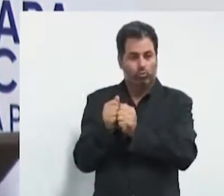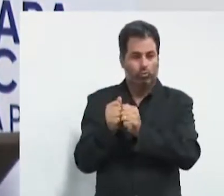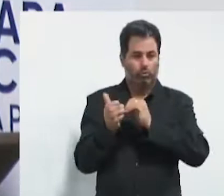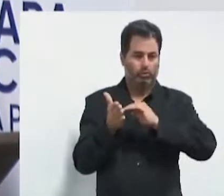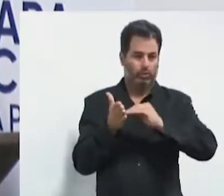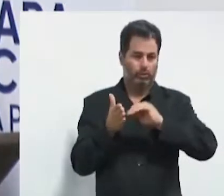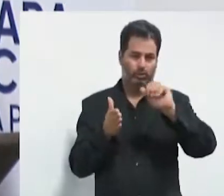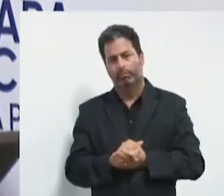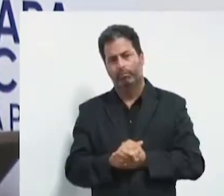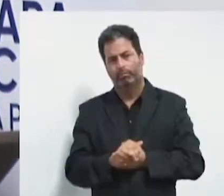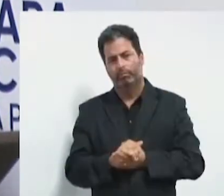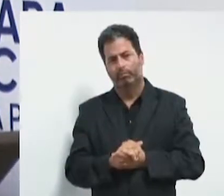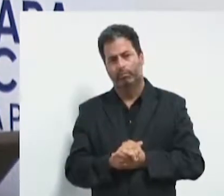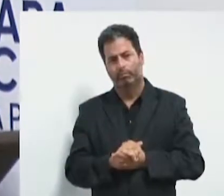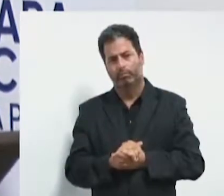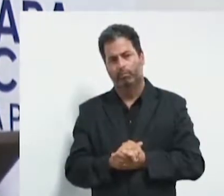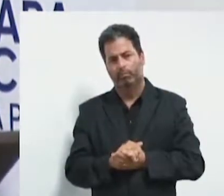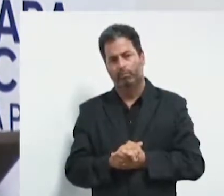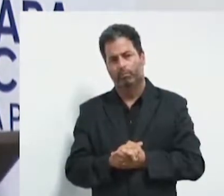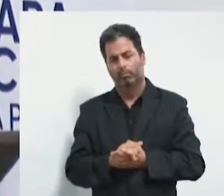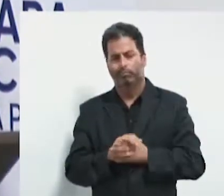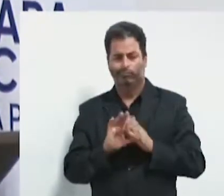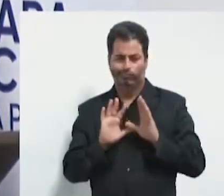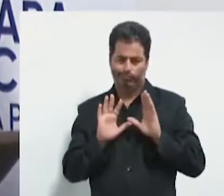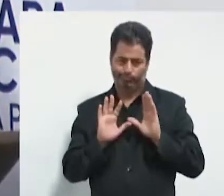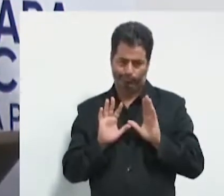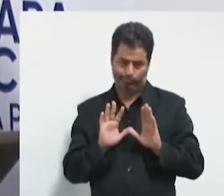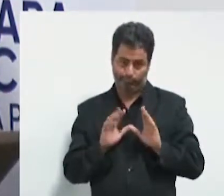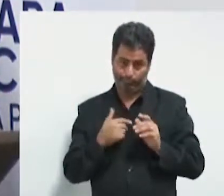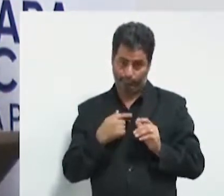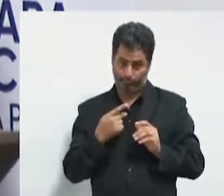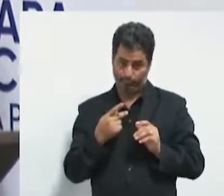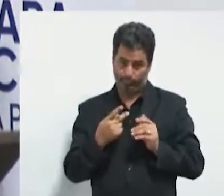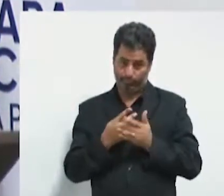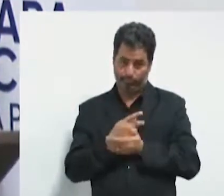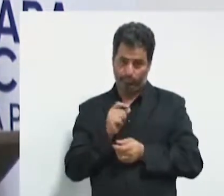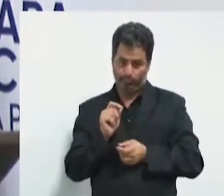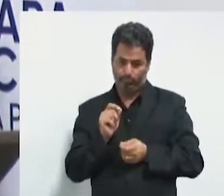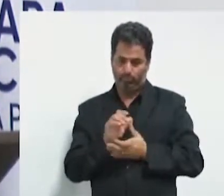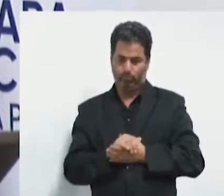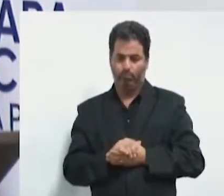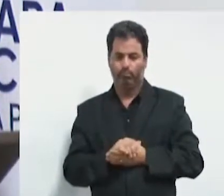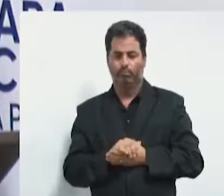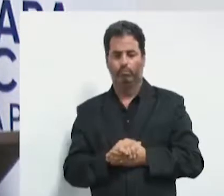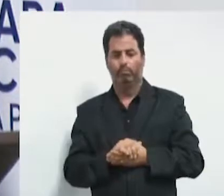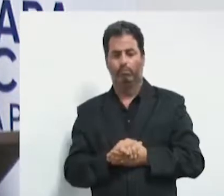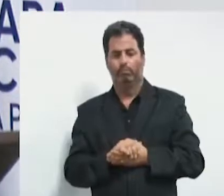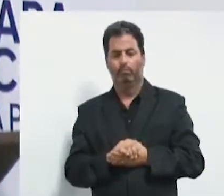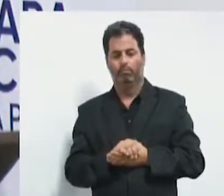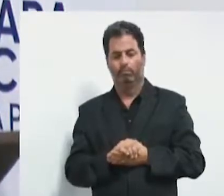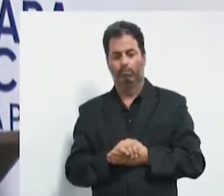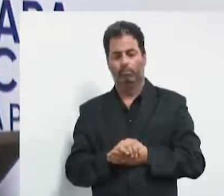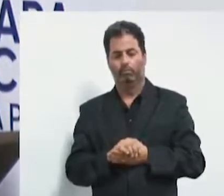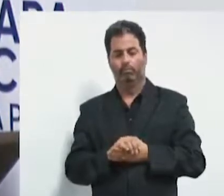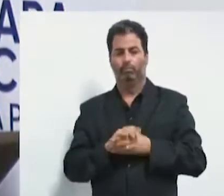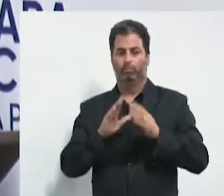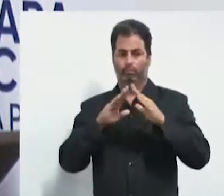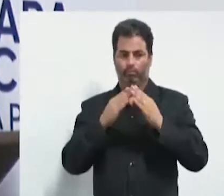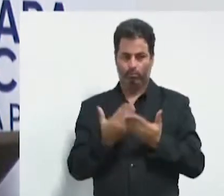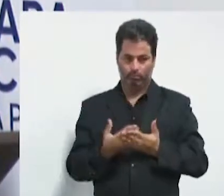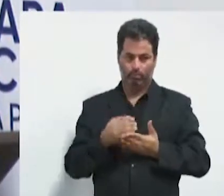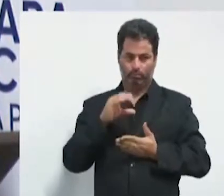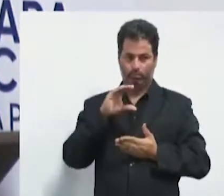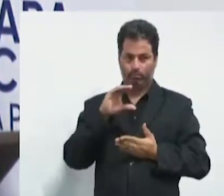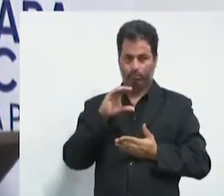fazendo e desce um pouquinho eu quero falar pro show da escola a síndrome é está sendo